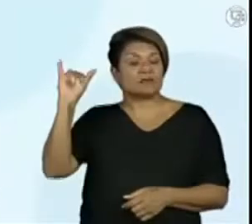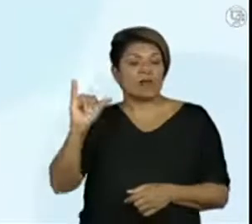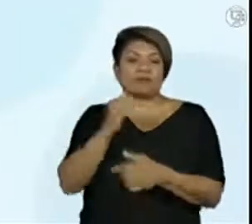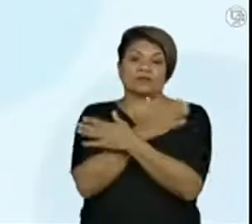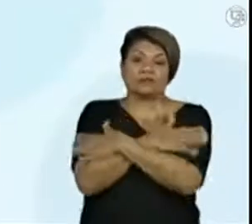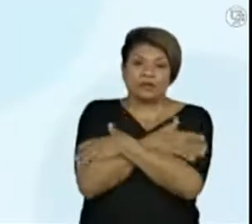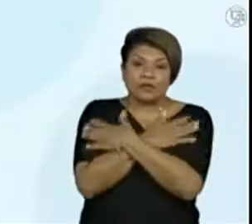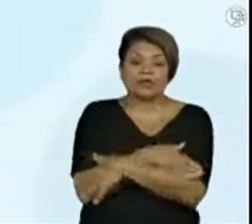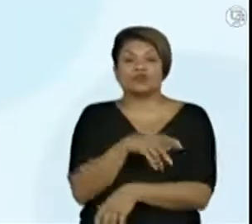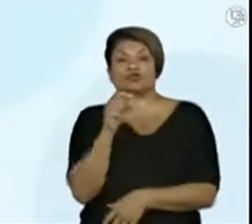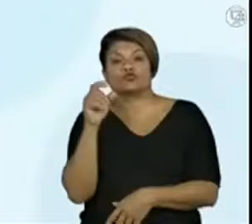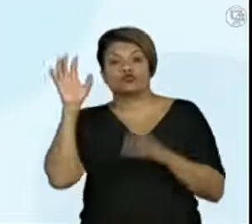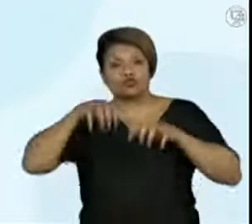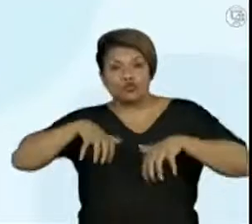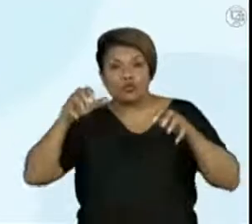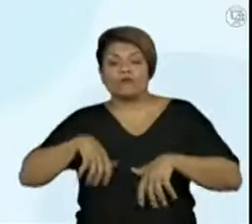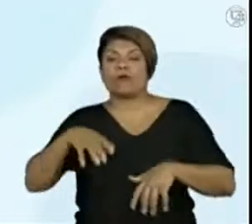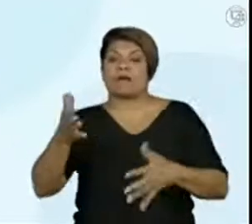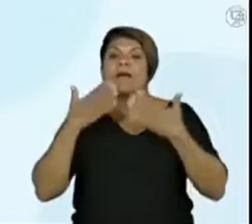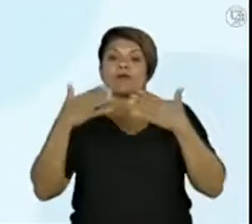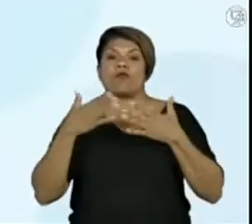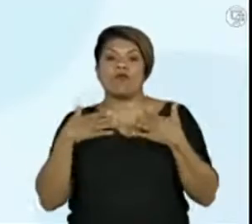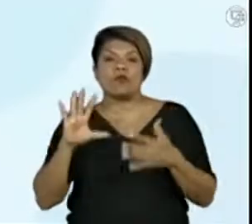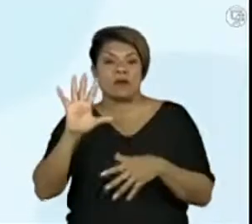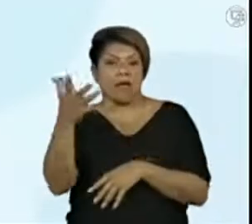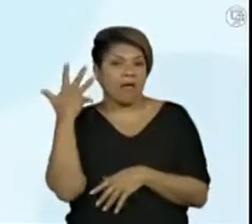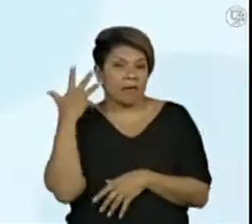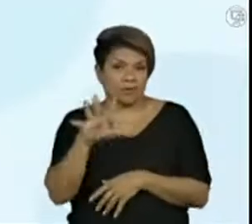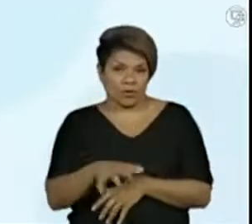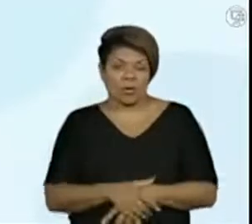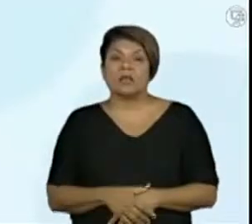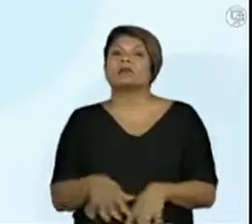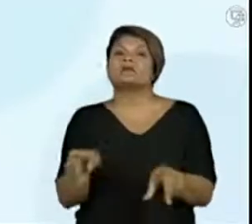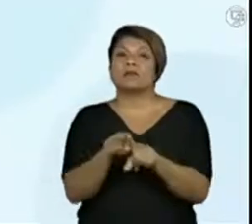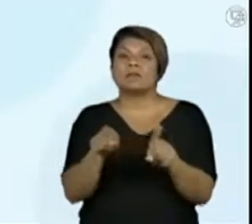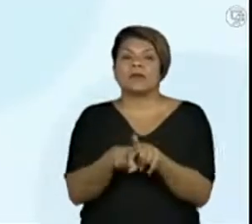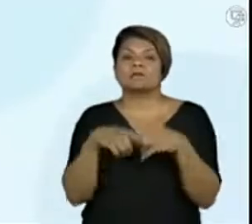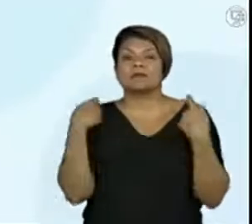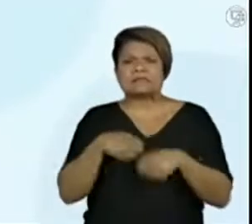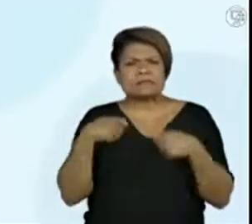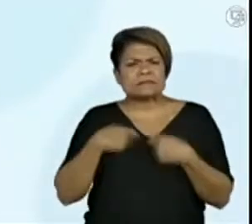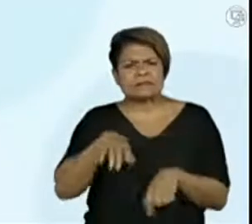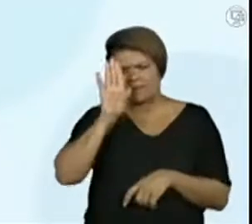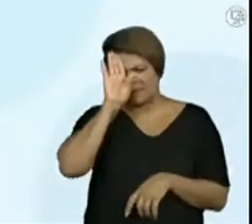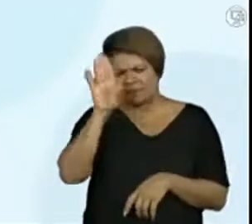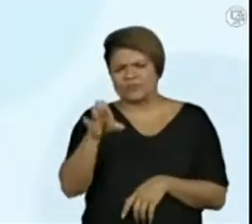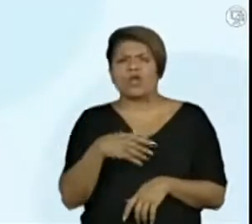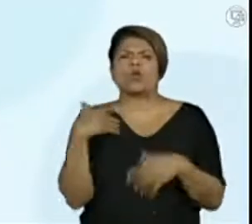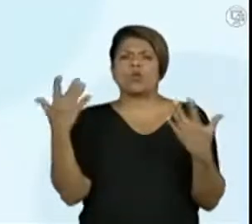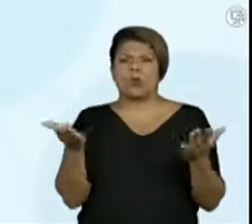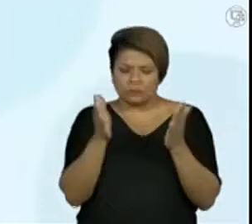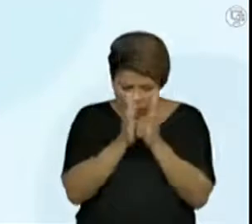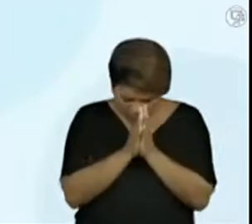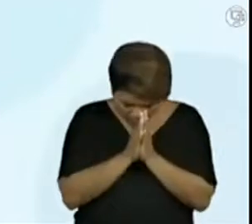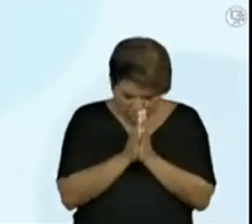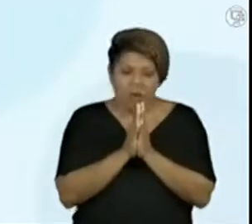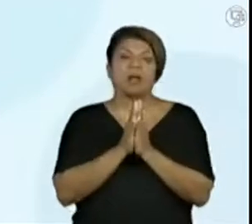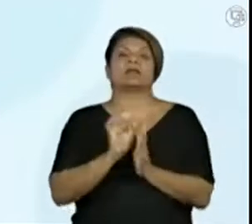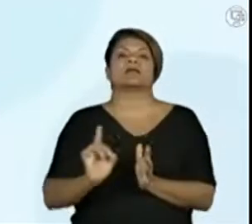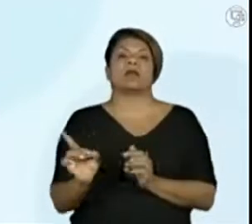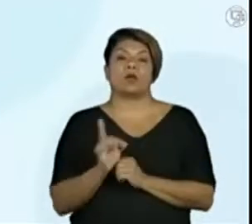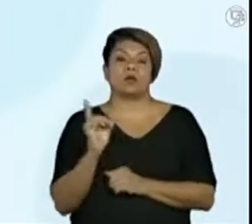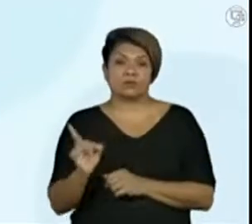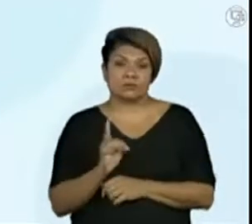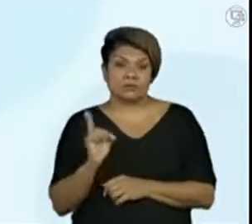de calor. E além de tudo isso, era fundamental saber quando deveriam adorar seus deuses e fazer